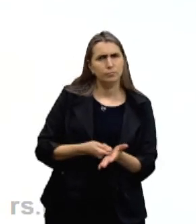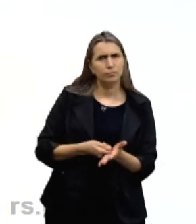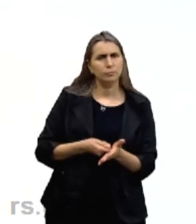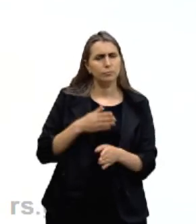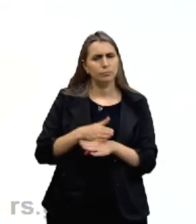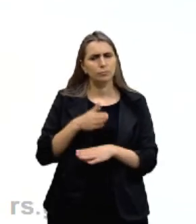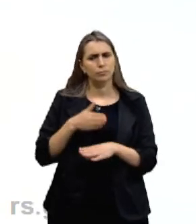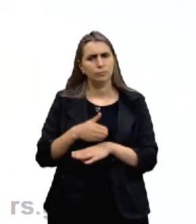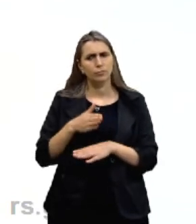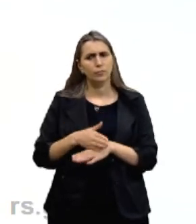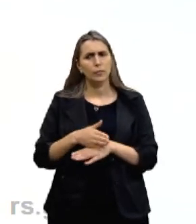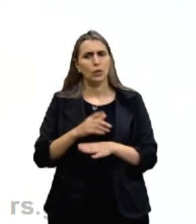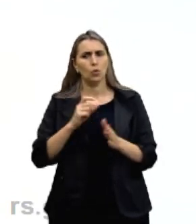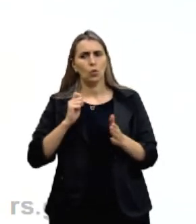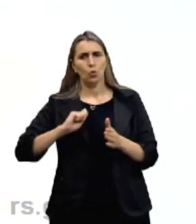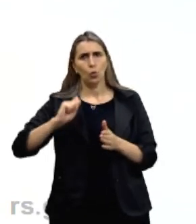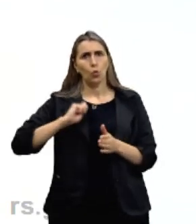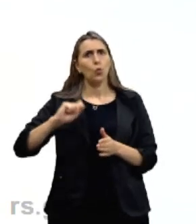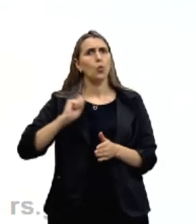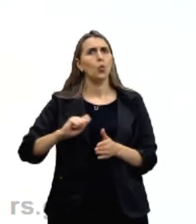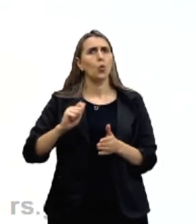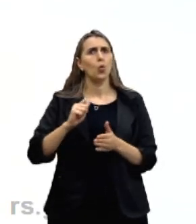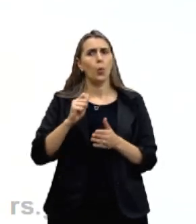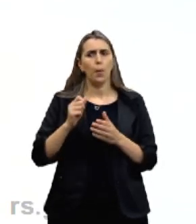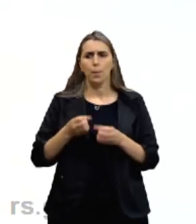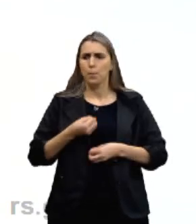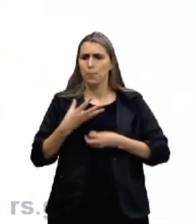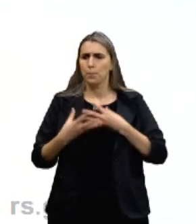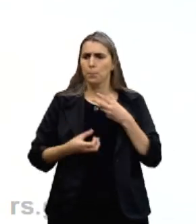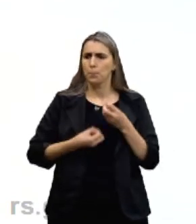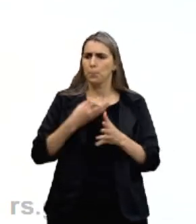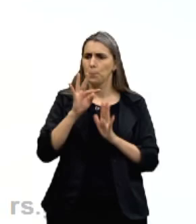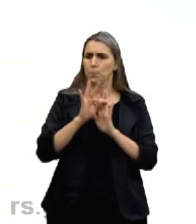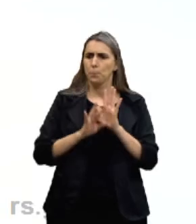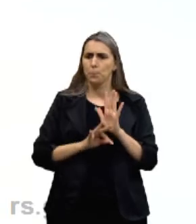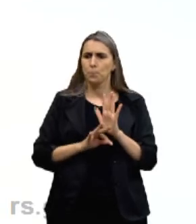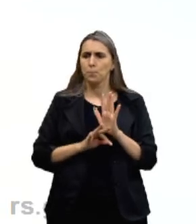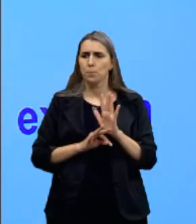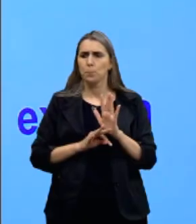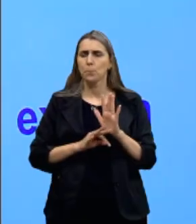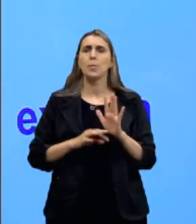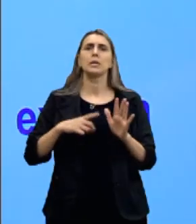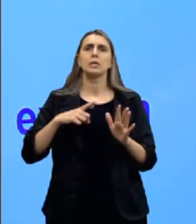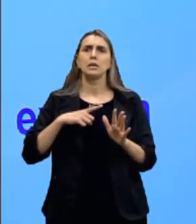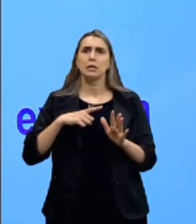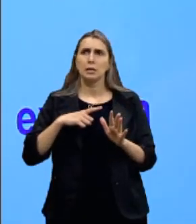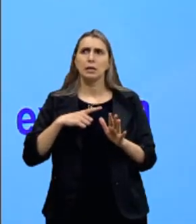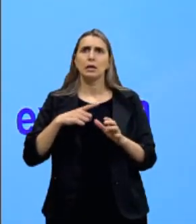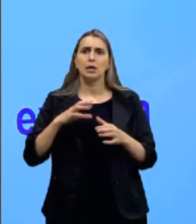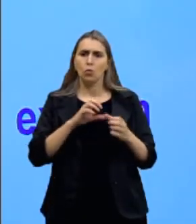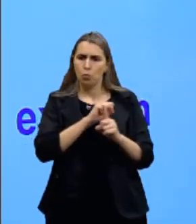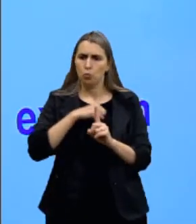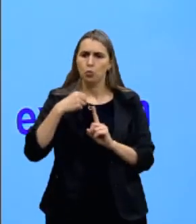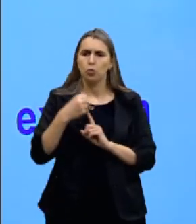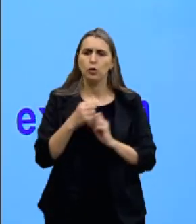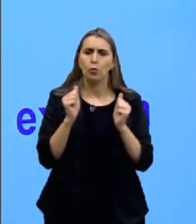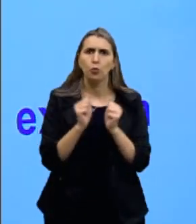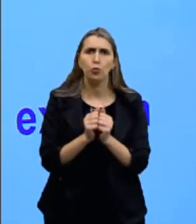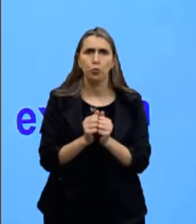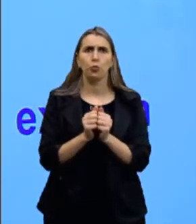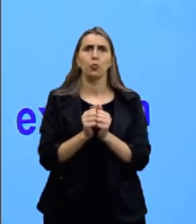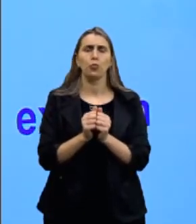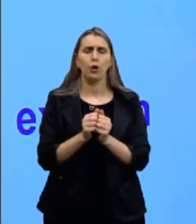participação do artista é uma poesia com uma poesia e um romance com o engajamento social tá galera aqui